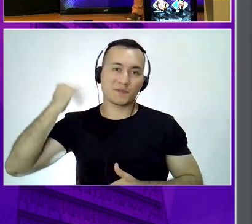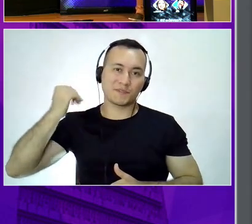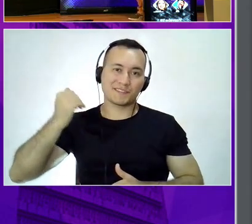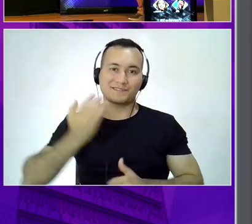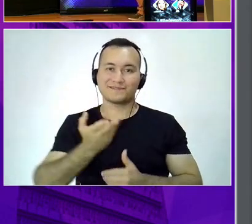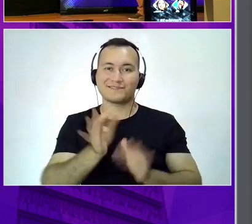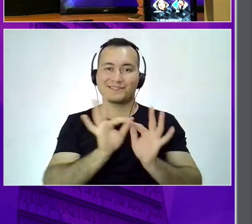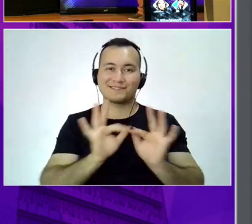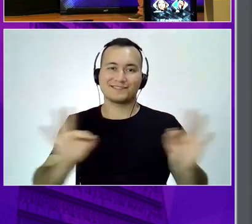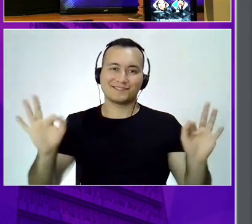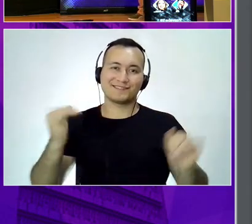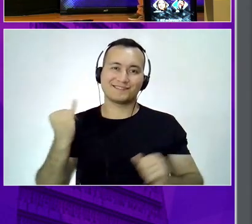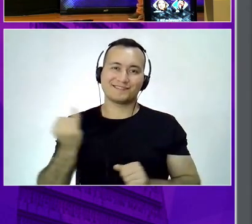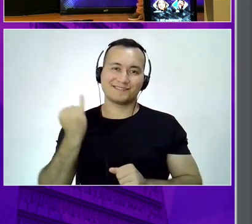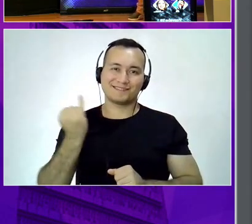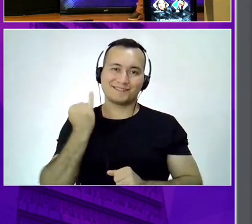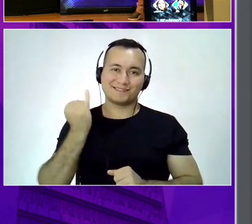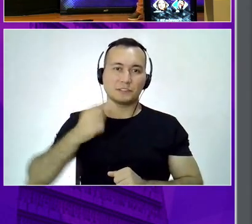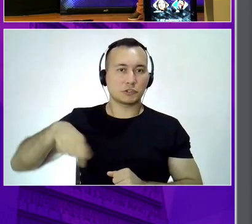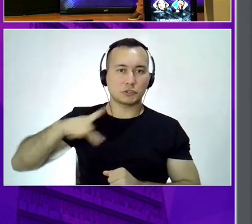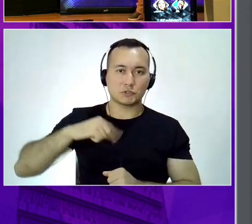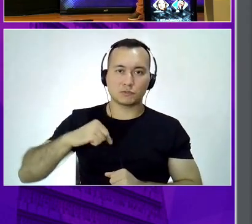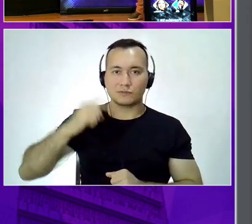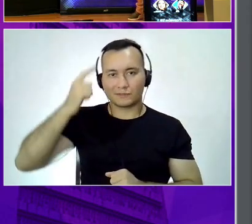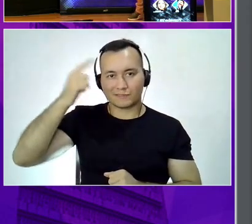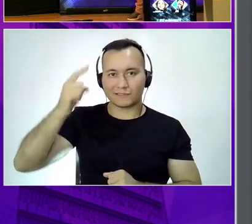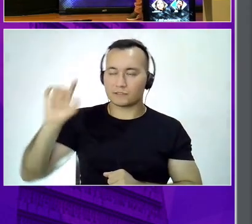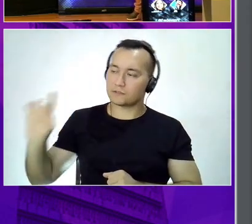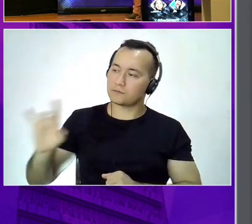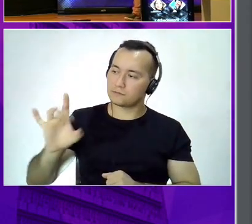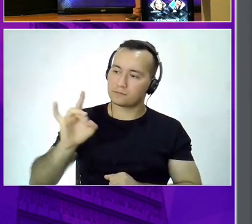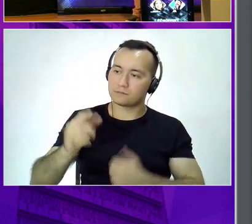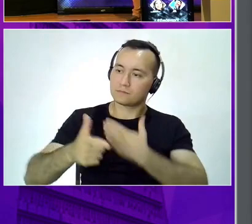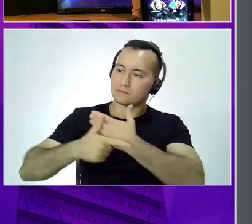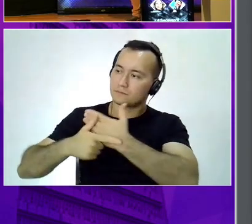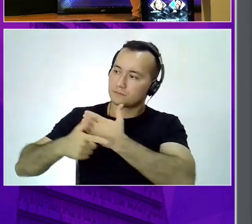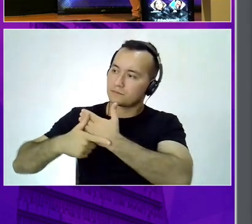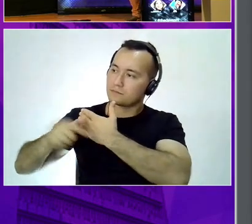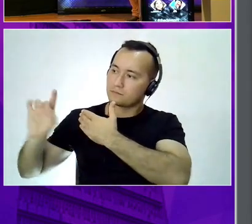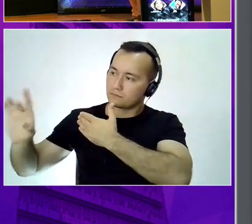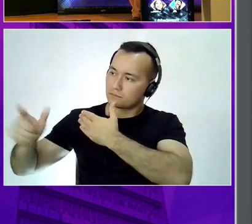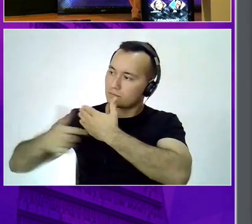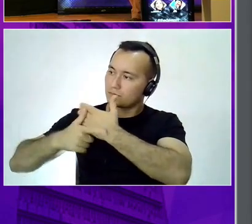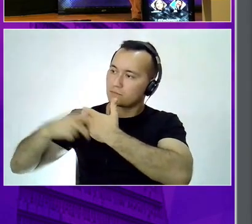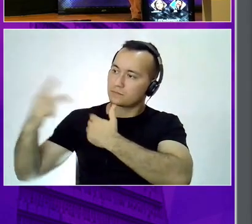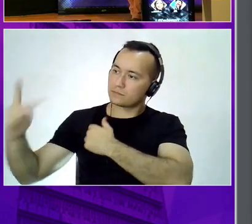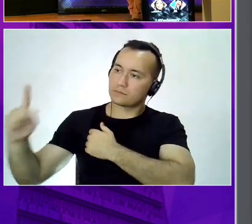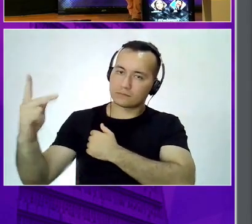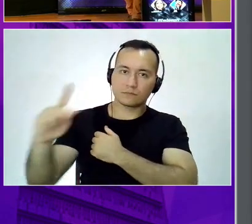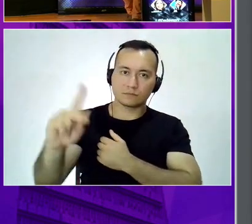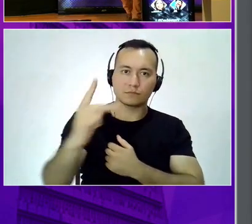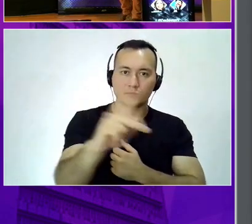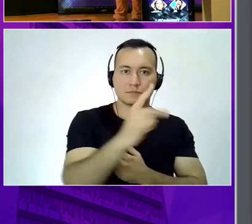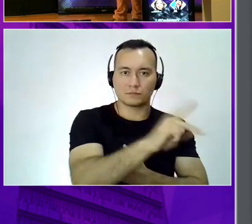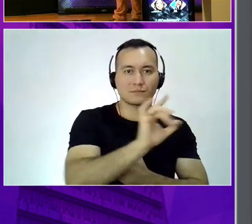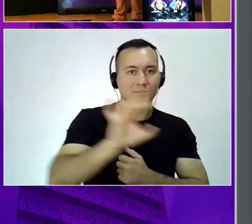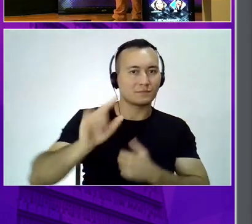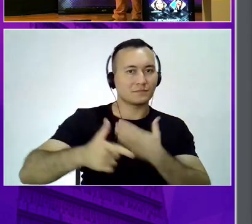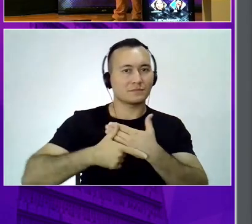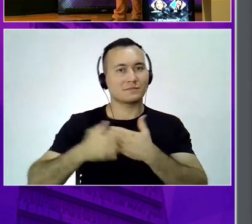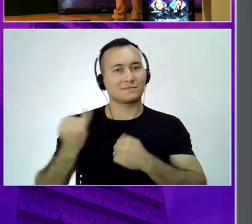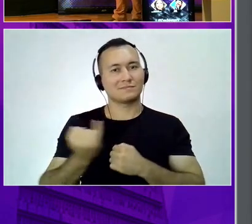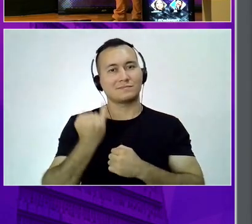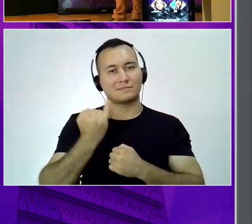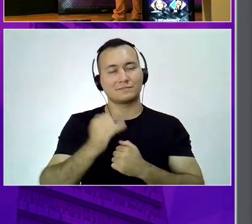aqui o celular, vocês vão se cadastrar ali, vocês já vão receber no e-mail de vocês os slides. E caso tenha